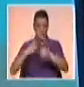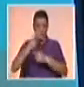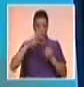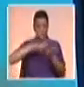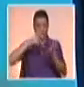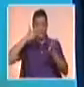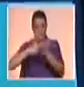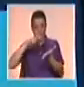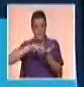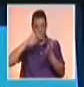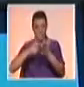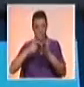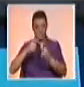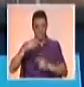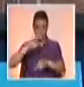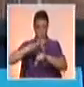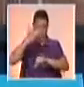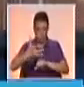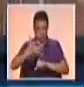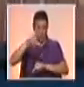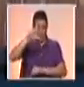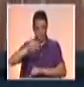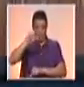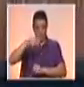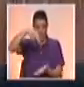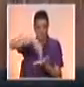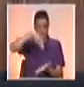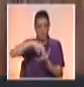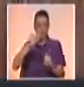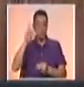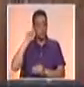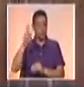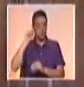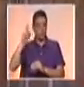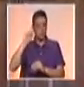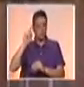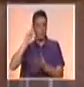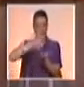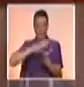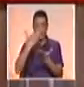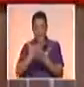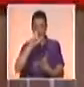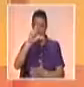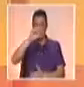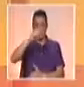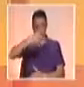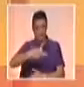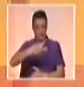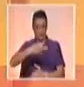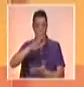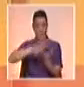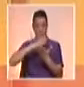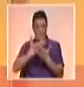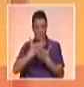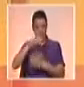técnico, o profissional cuja presença é também fundamental, será o intérprete, e aí